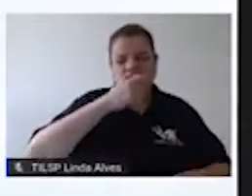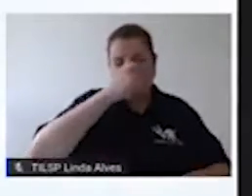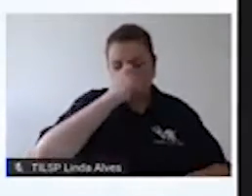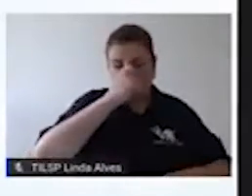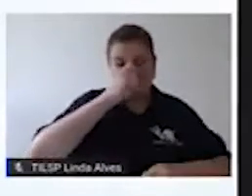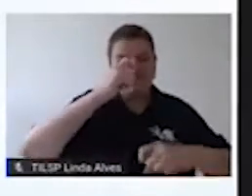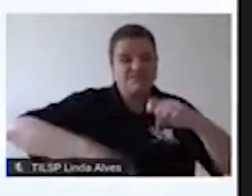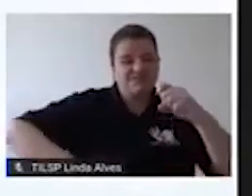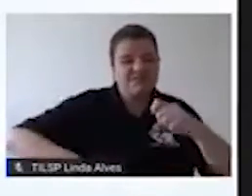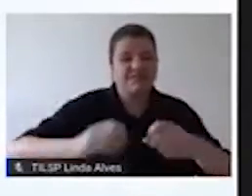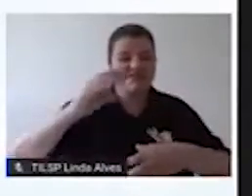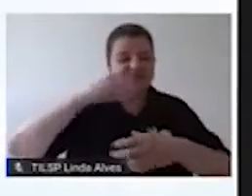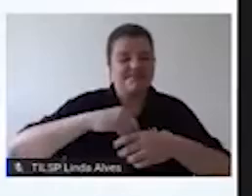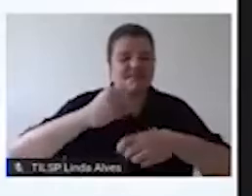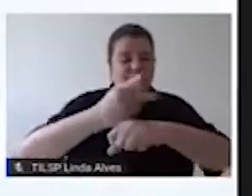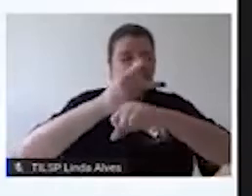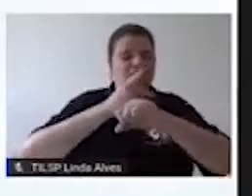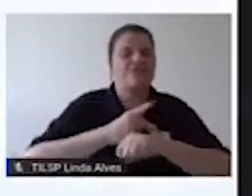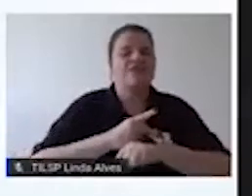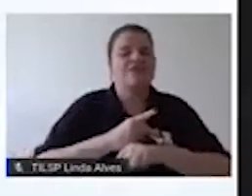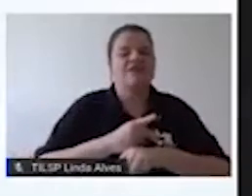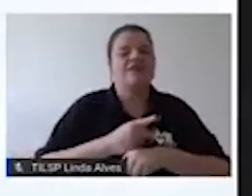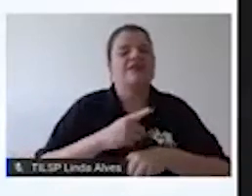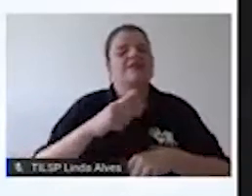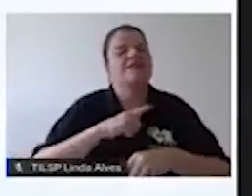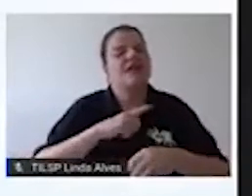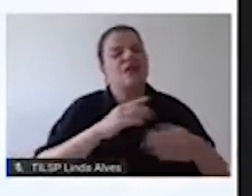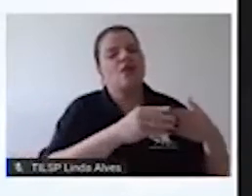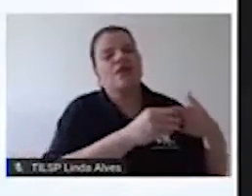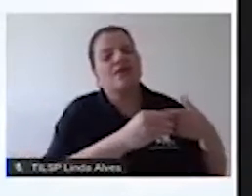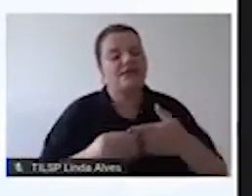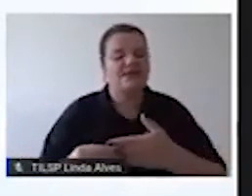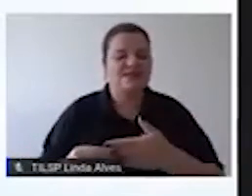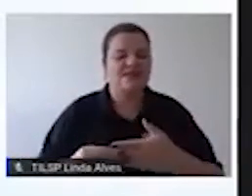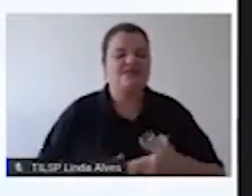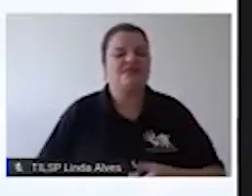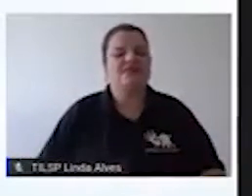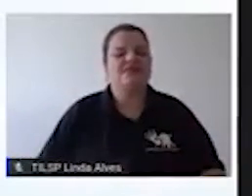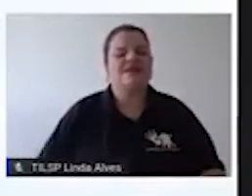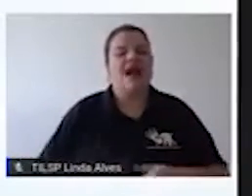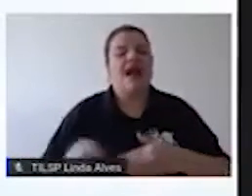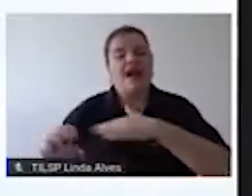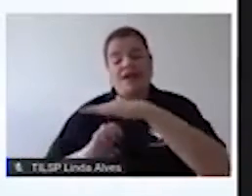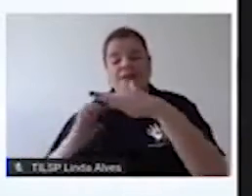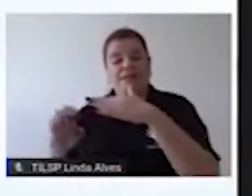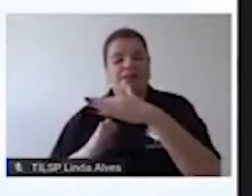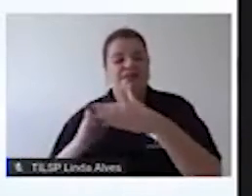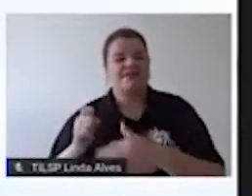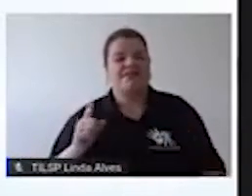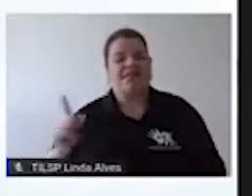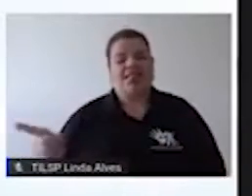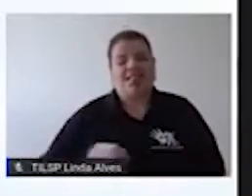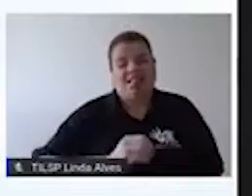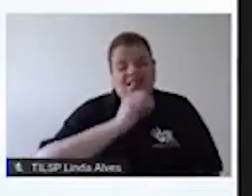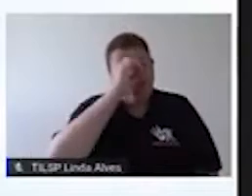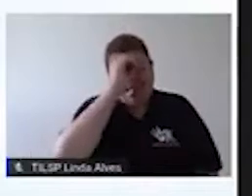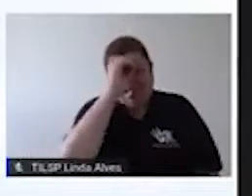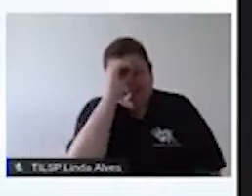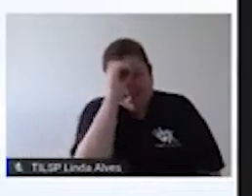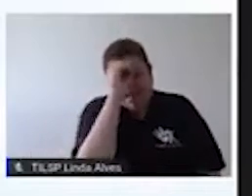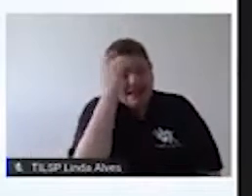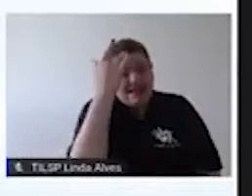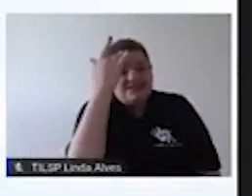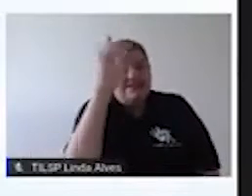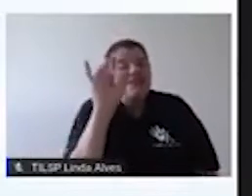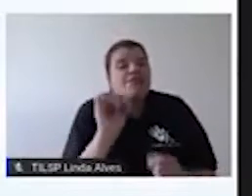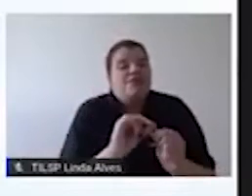procurar aqui, conseguiu ter uma orientação, mas a empresa não tinha como, não sabia o que fazer